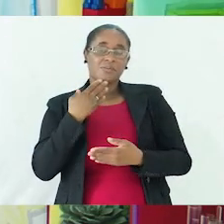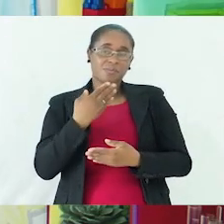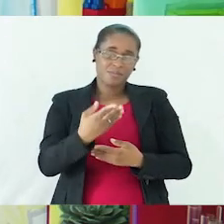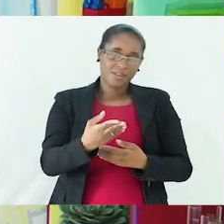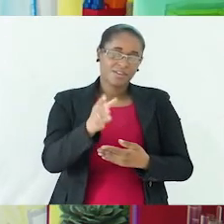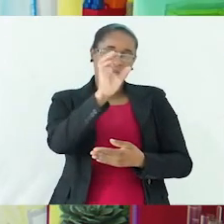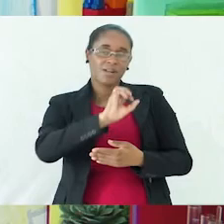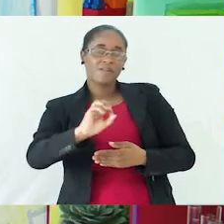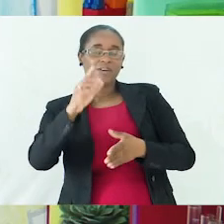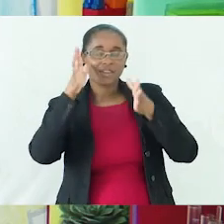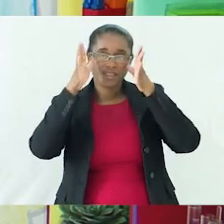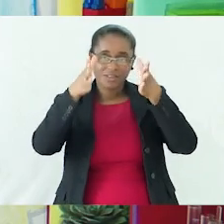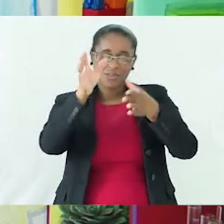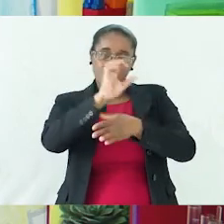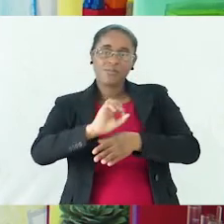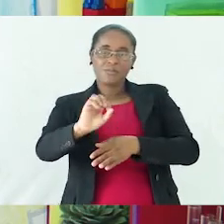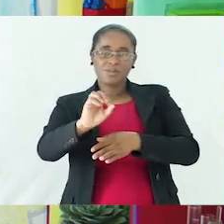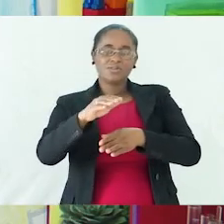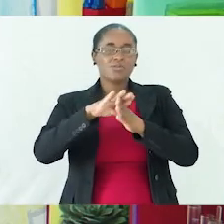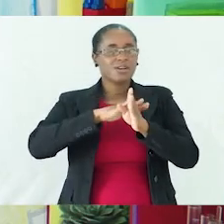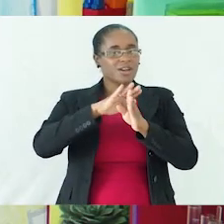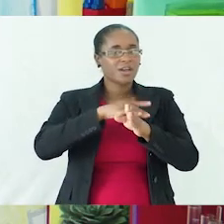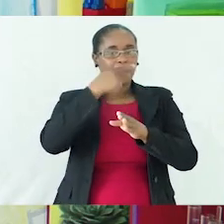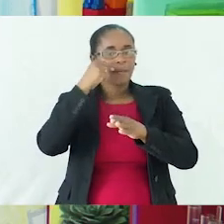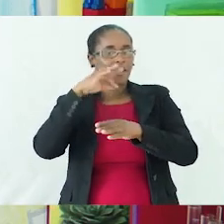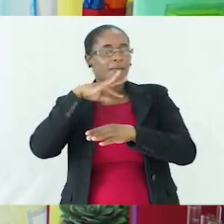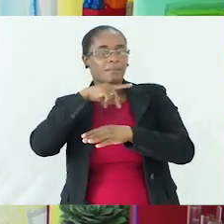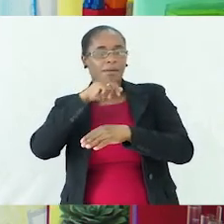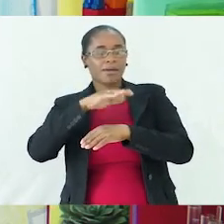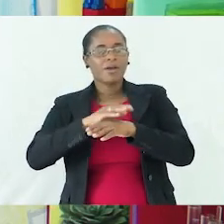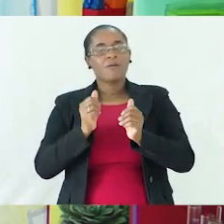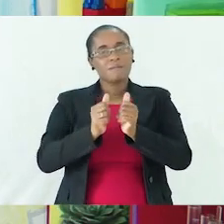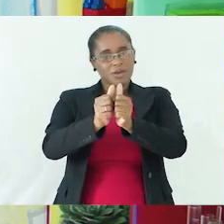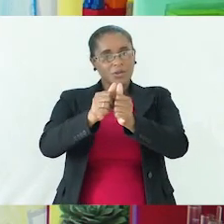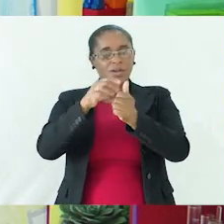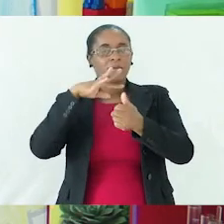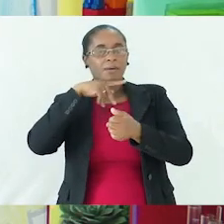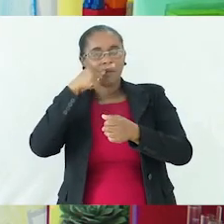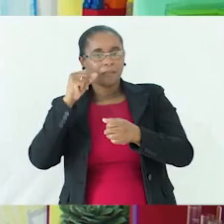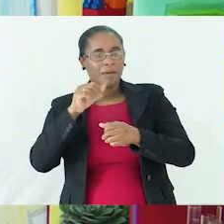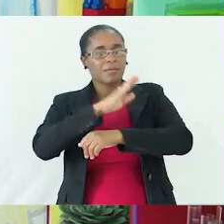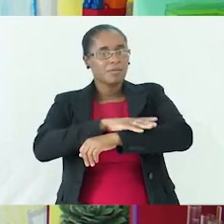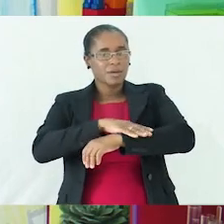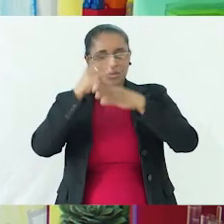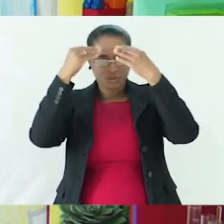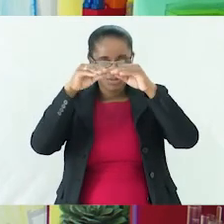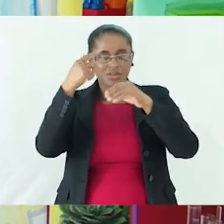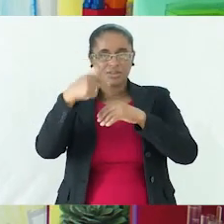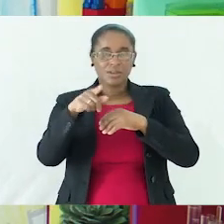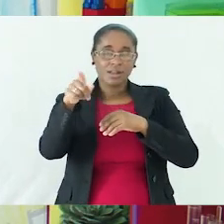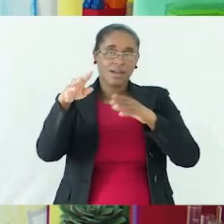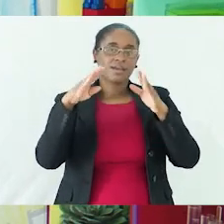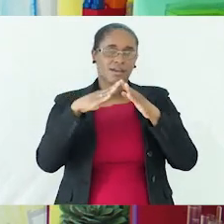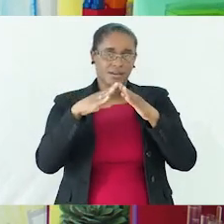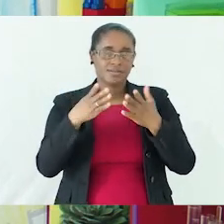estão em casa, nada melhor do que desenhar, fazer algumas coisas lindas, umas pequenas obras